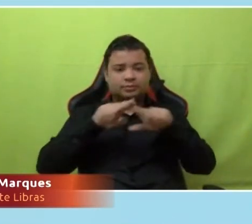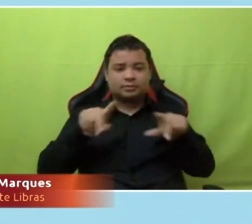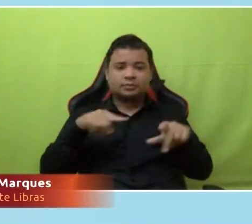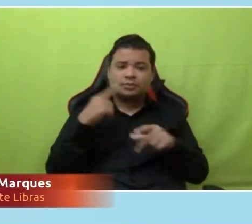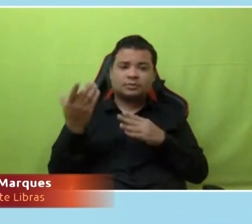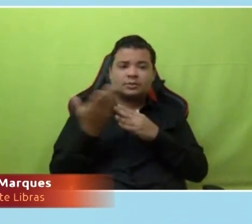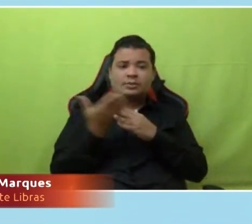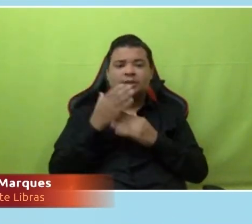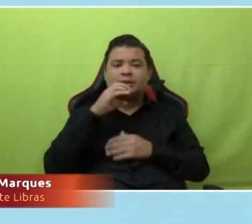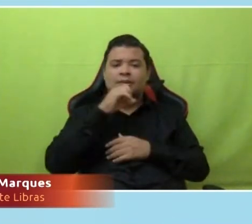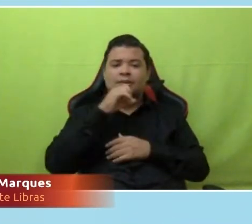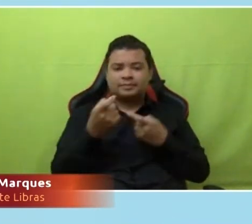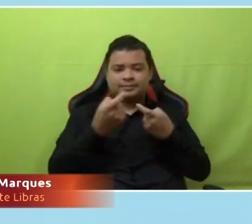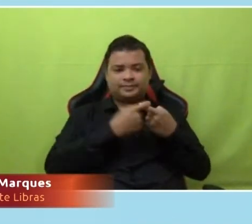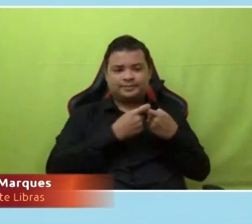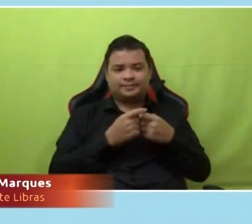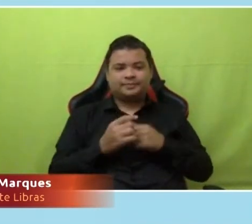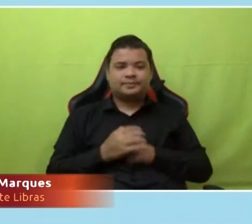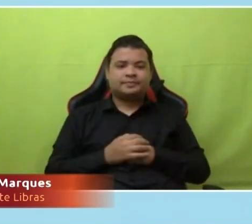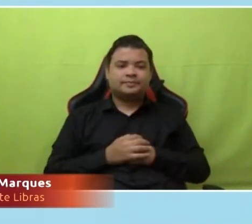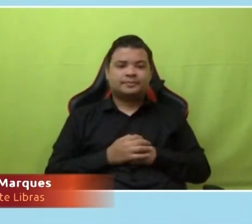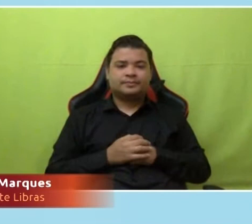gente volta já já.